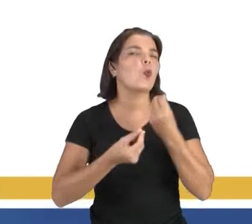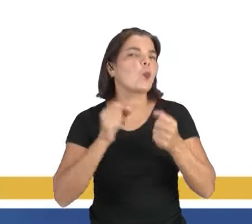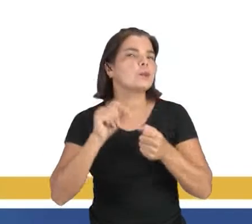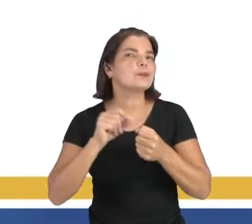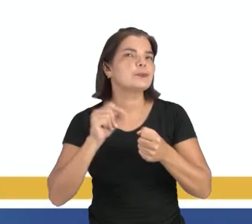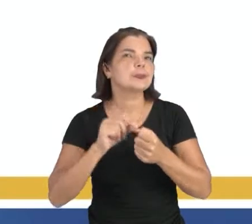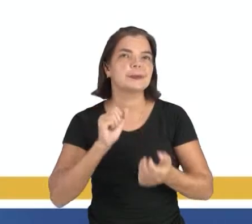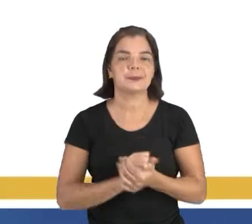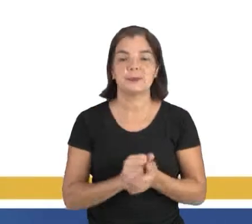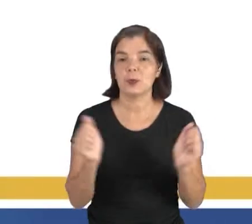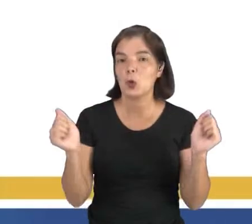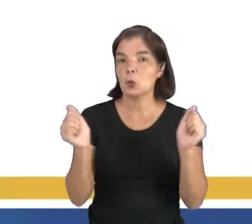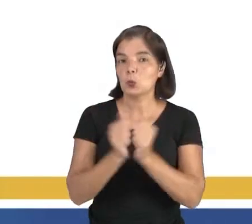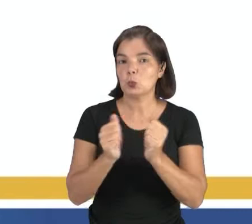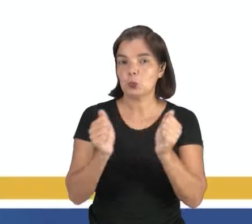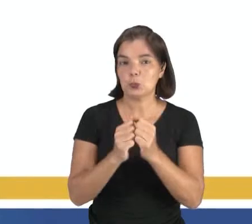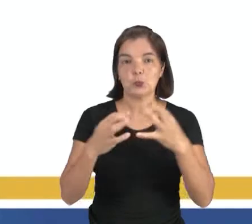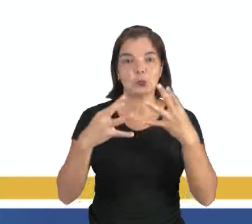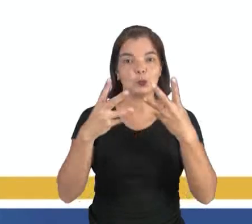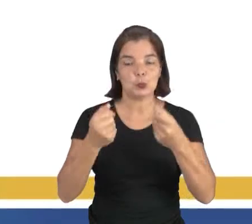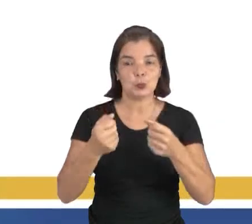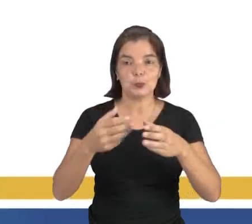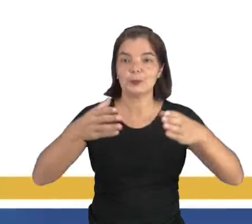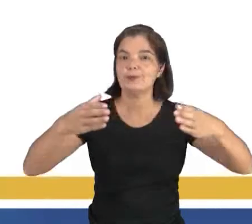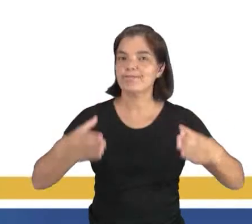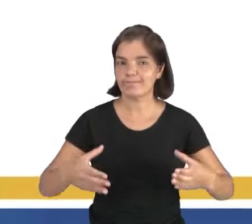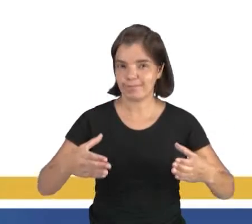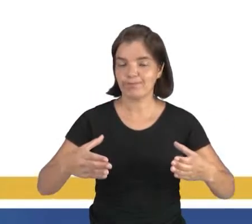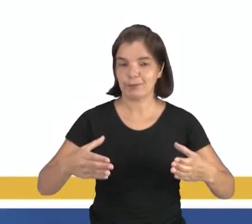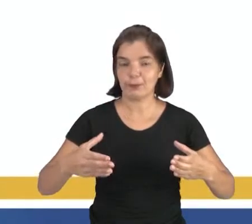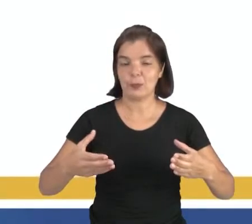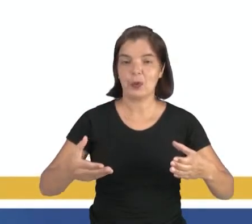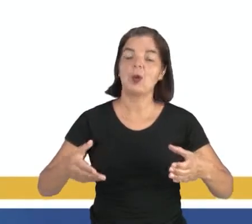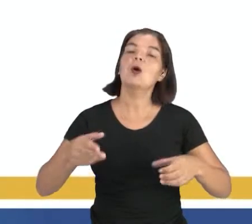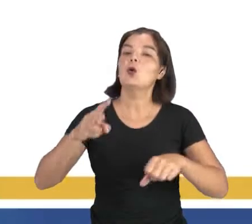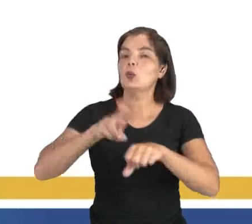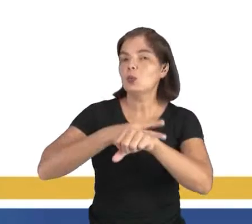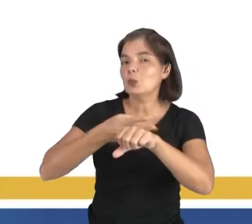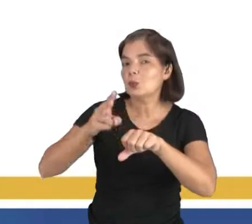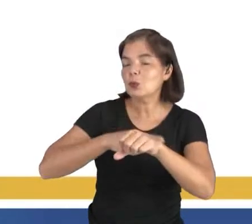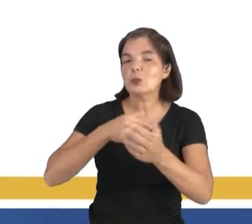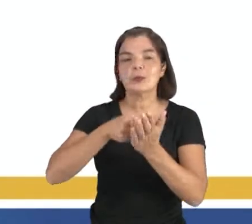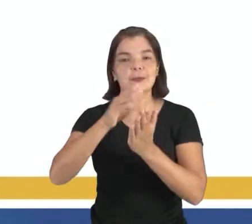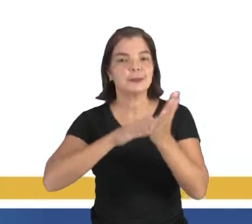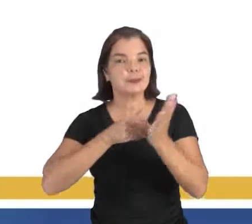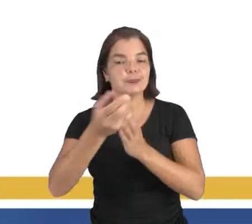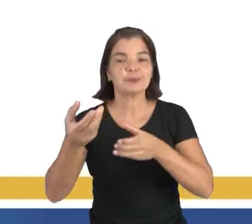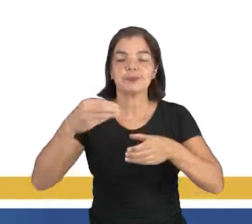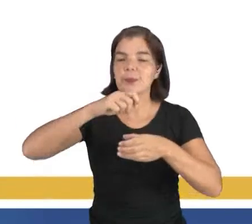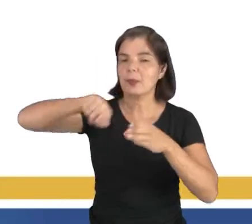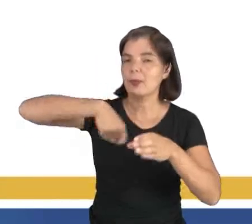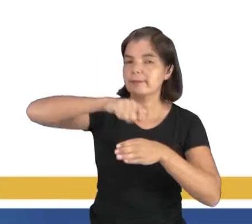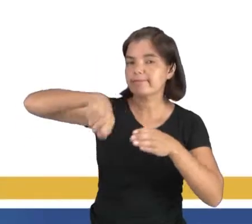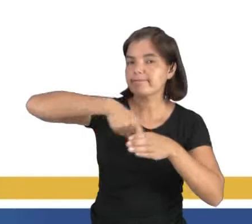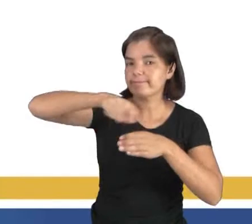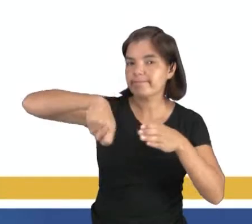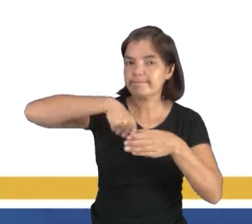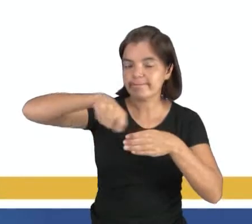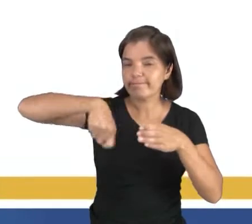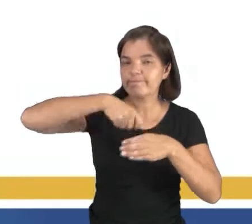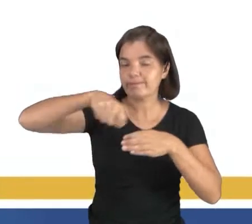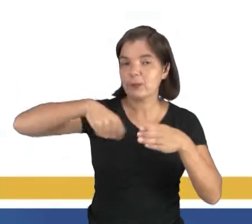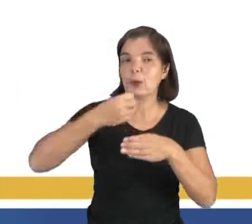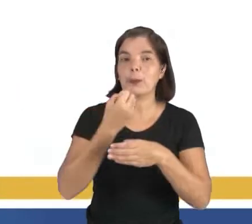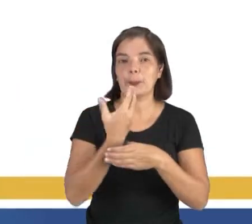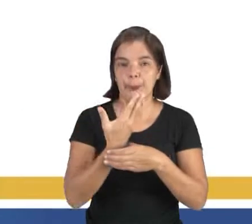preparo: junte esses ingredientes numa panela. Adicione o achocolatado e a manteiga e mexa até criar